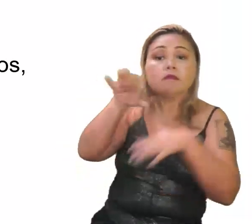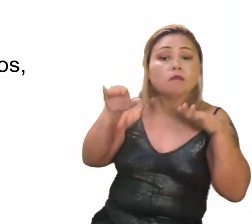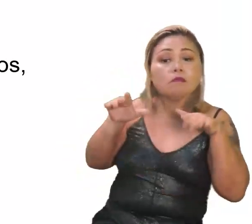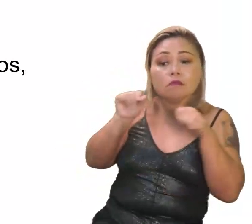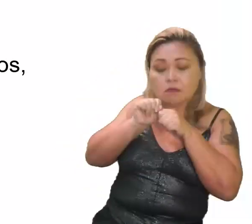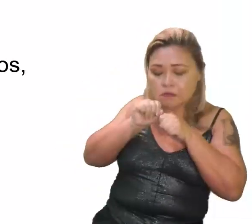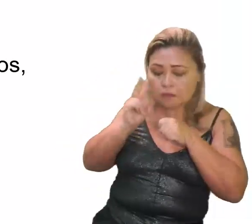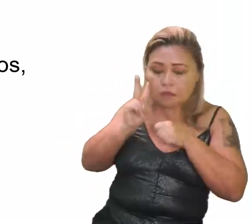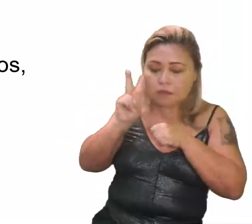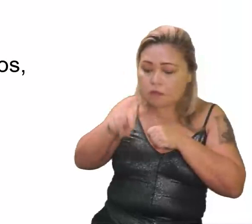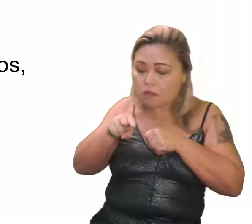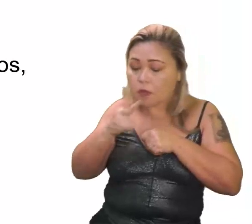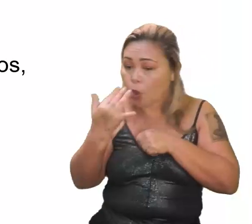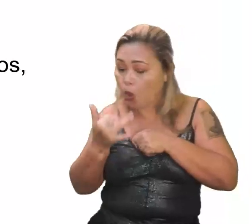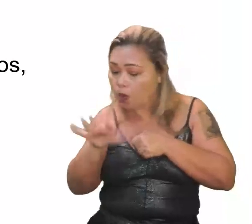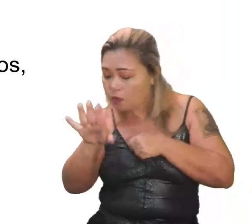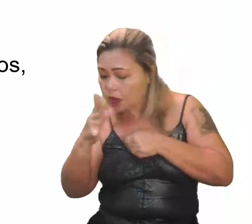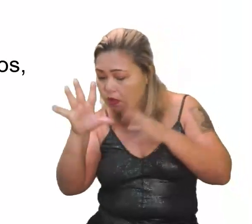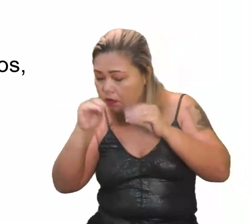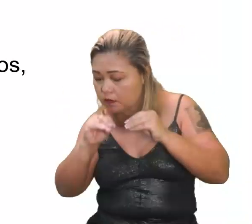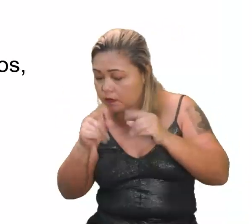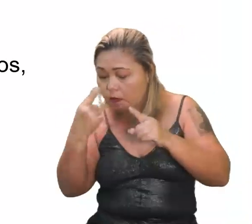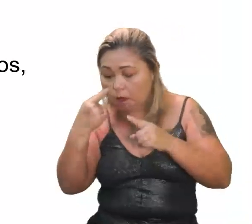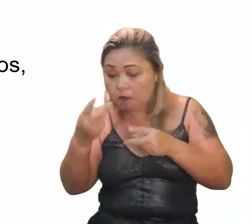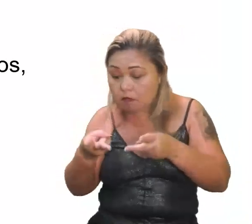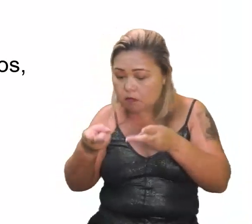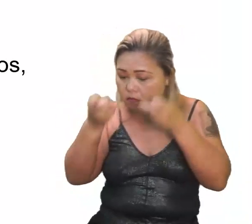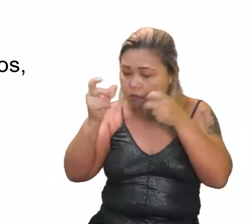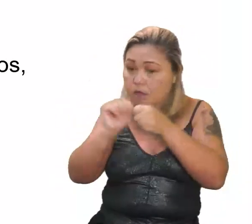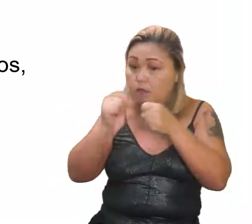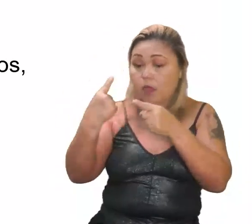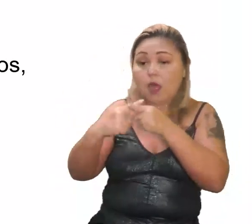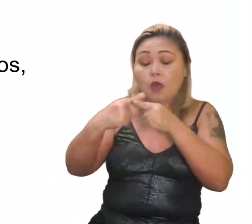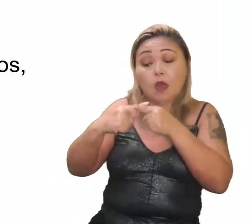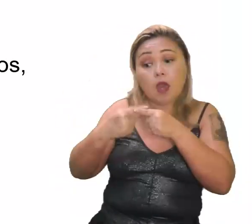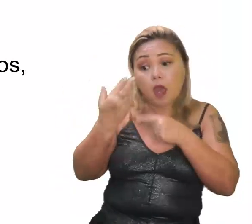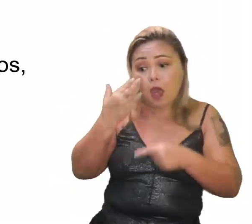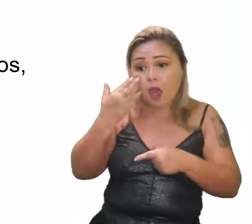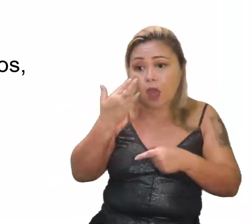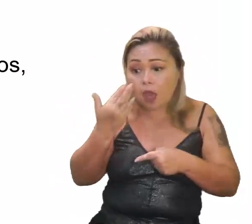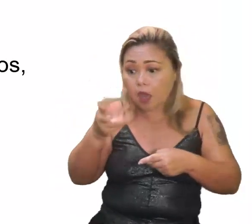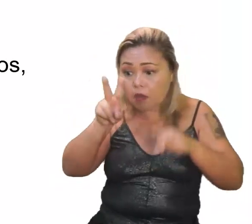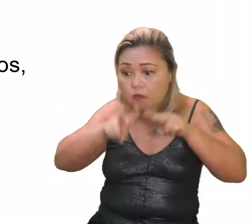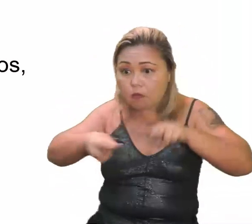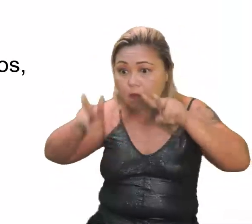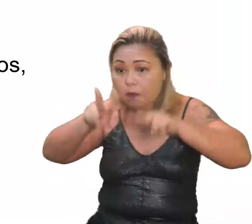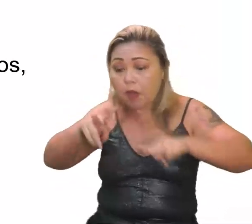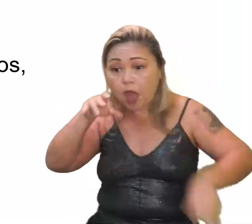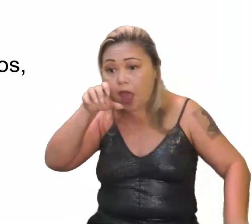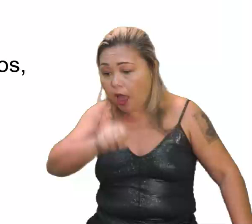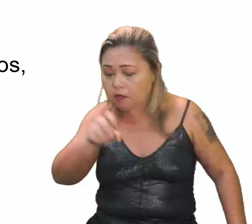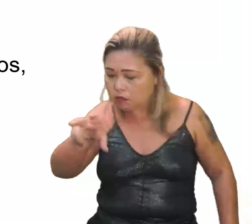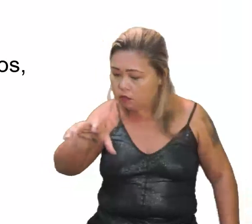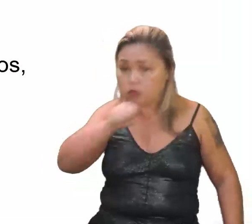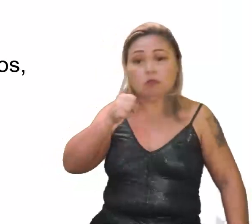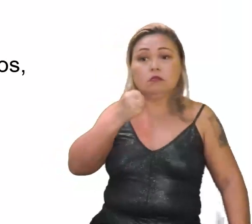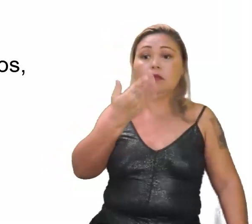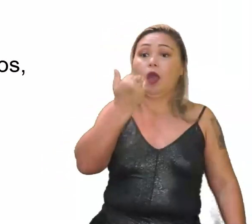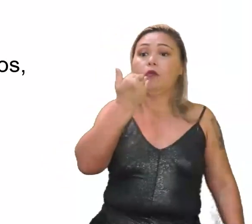pássaro, predou de corzinha mais escura. Por que ele predou de cor mais escura? Porque foi aquele que ele conseguiu visualizar mais rapidamente.